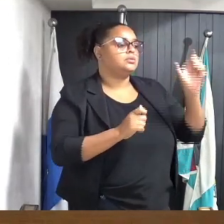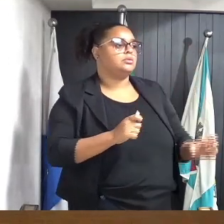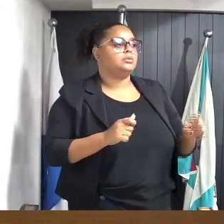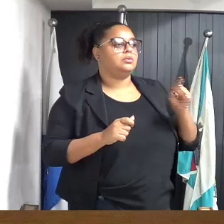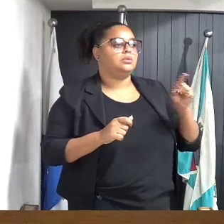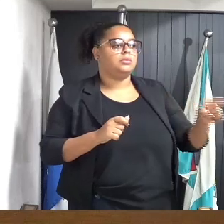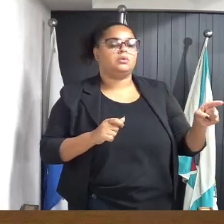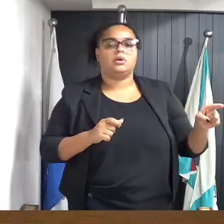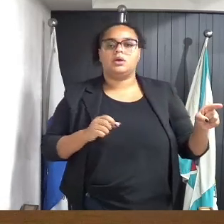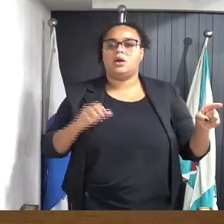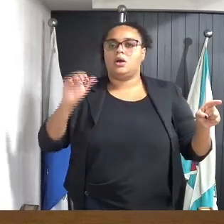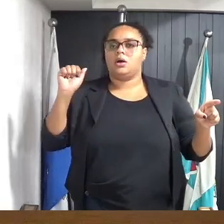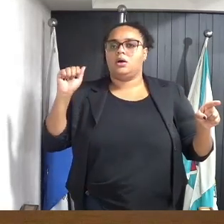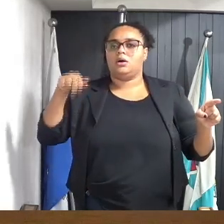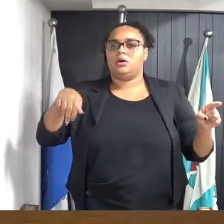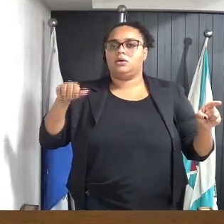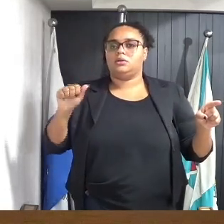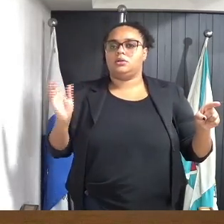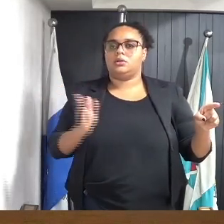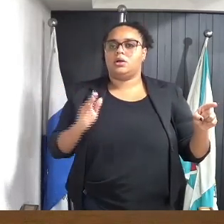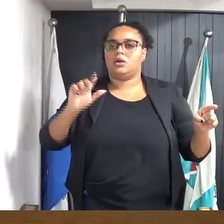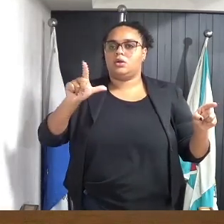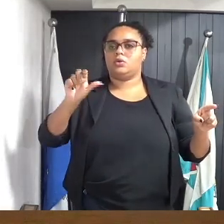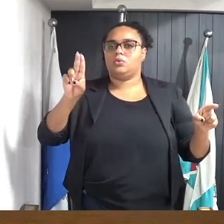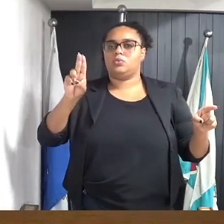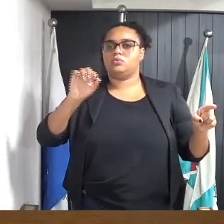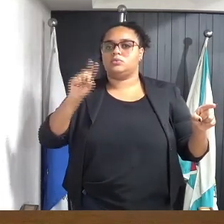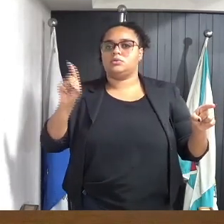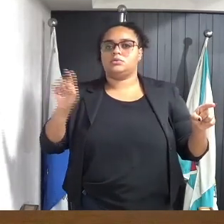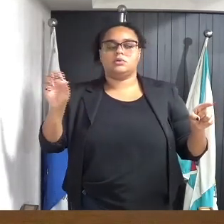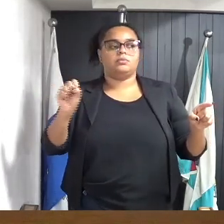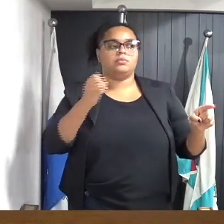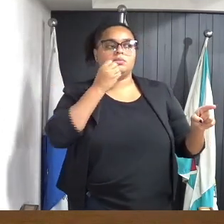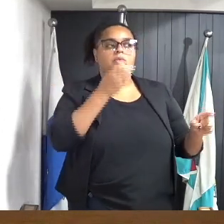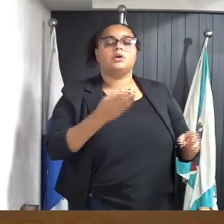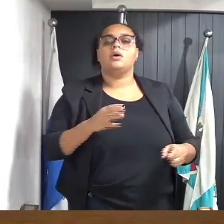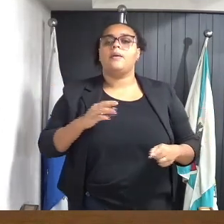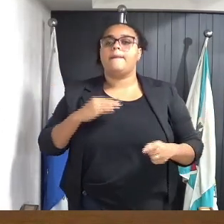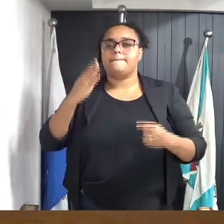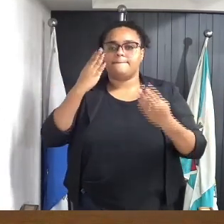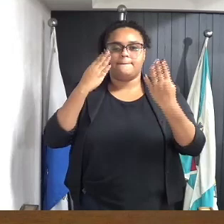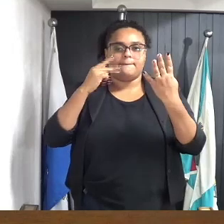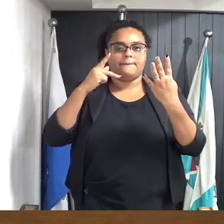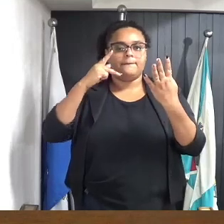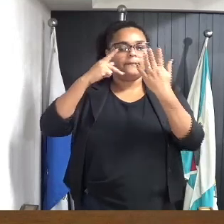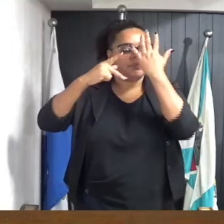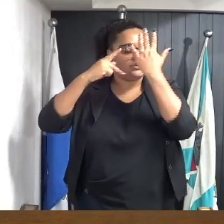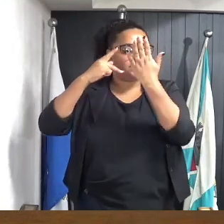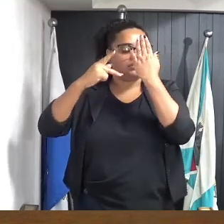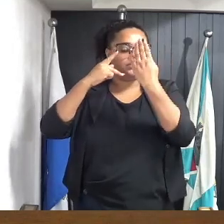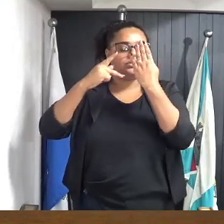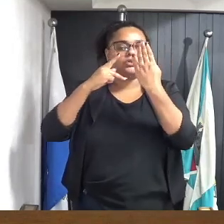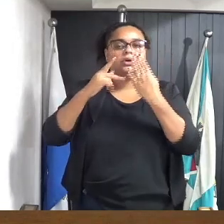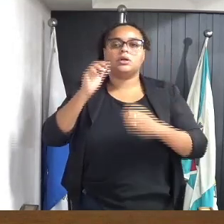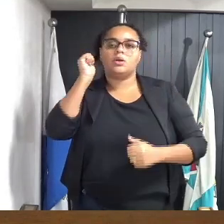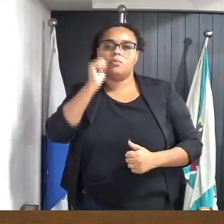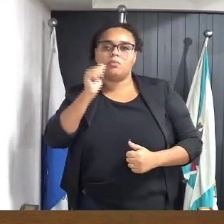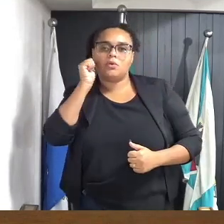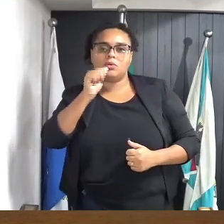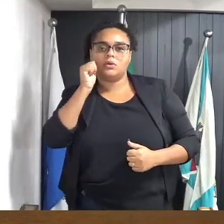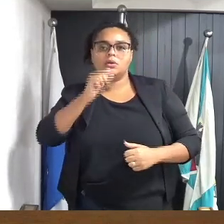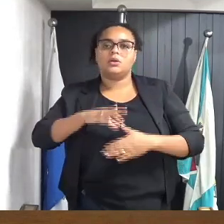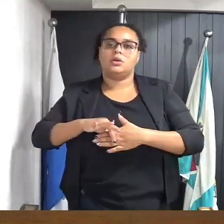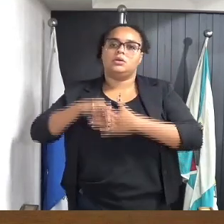à ilustríssima senhora Ana Lúcia da Cruz Fernandes de Souza, psicanalista, terapeuta especialista em mulher e líder